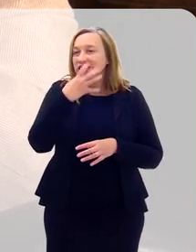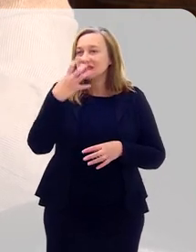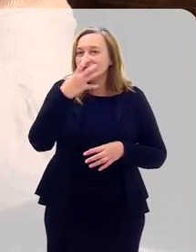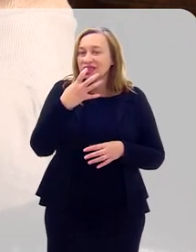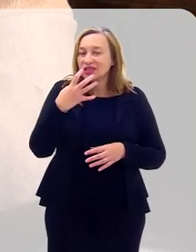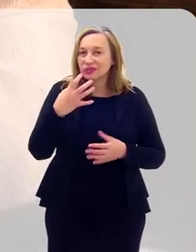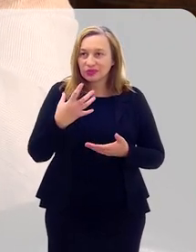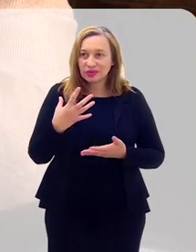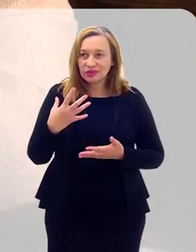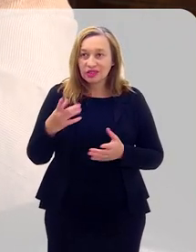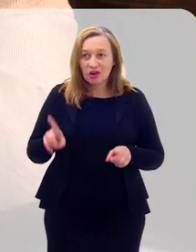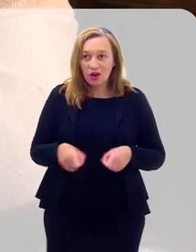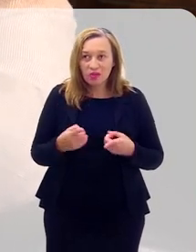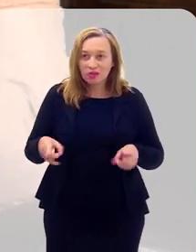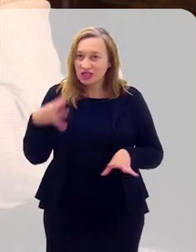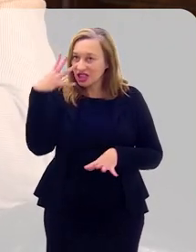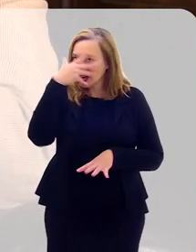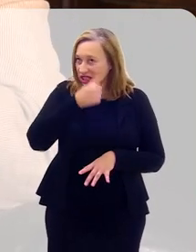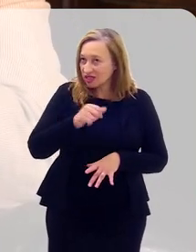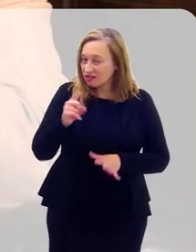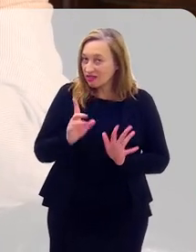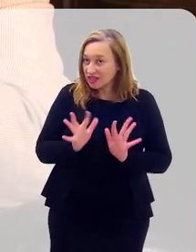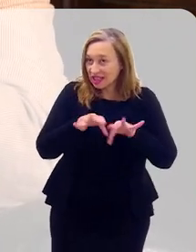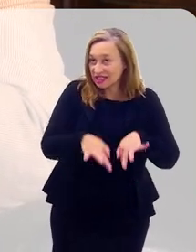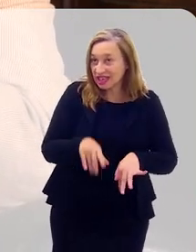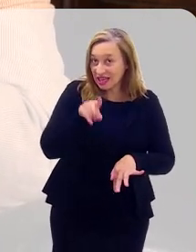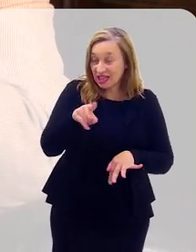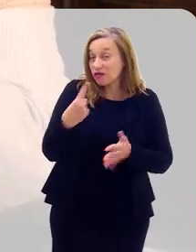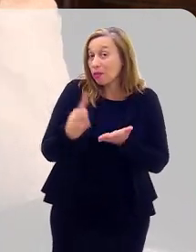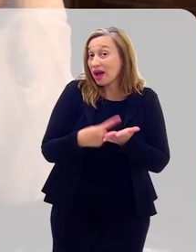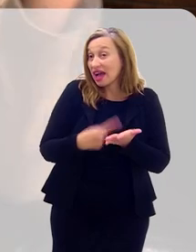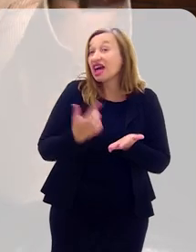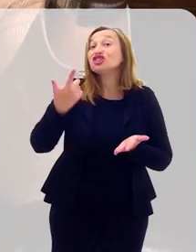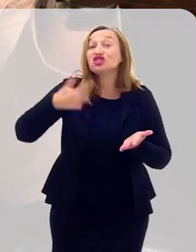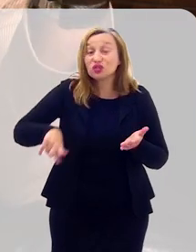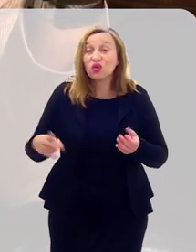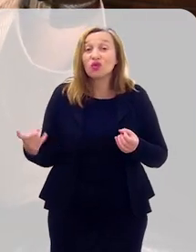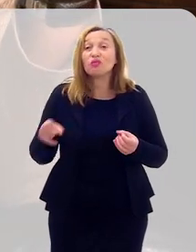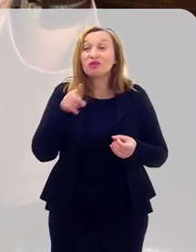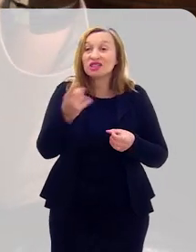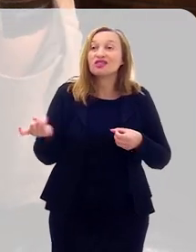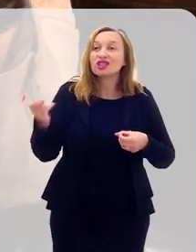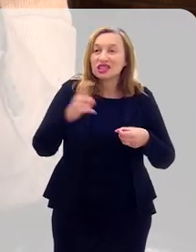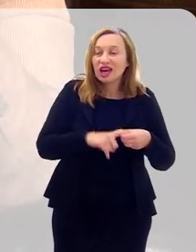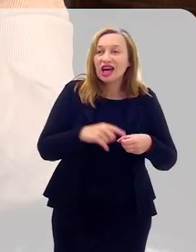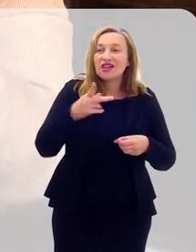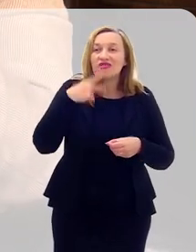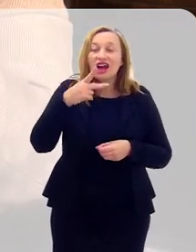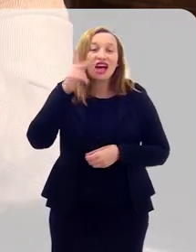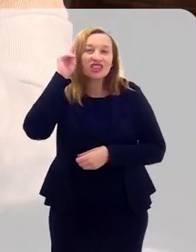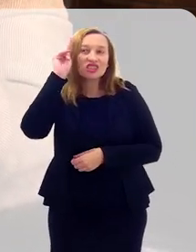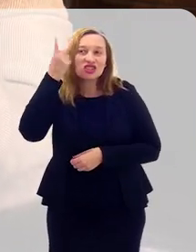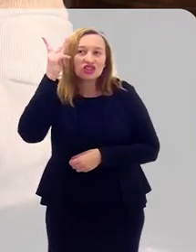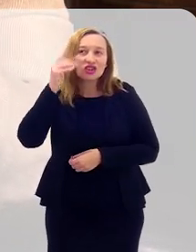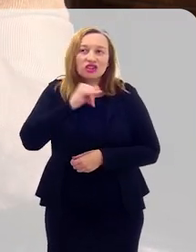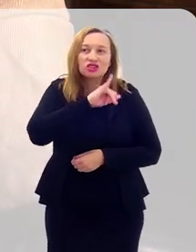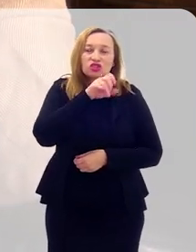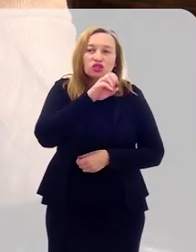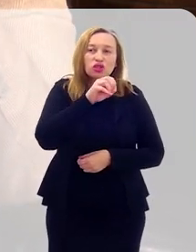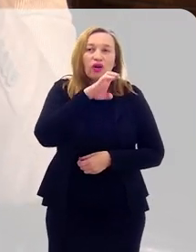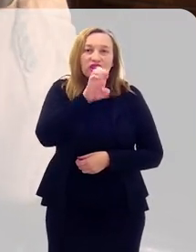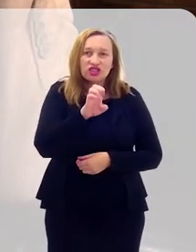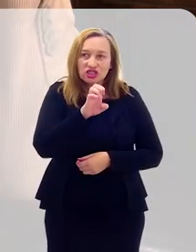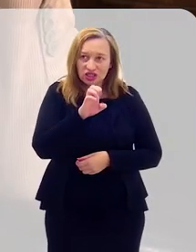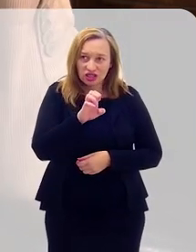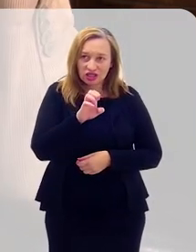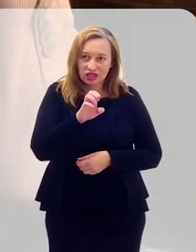cantando uma canção maravilhosa. Não vai fechar o programa aqui. Vamos marcar novamente para falarmos histórias de